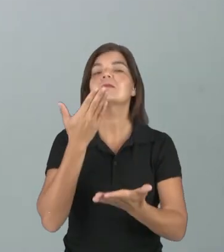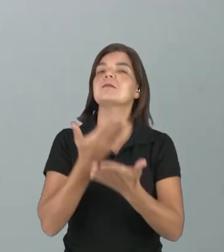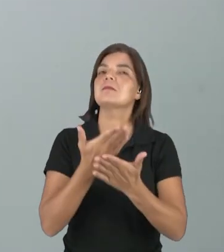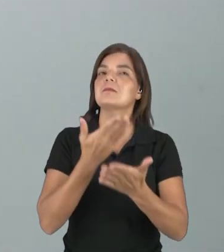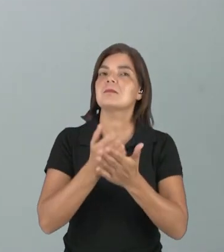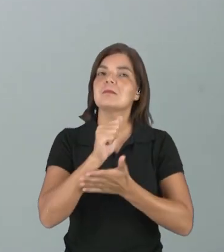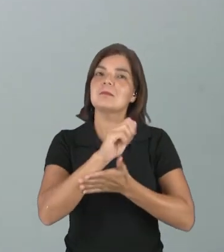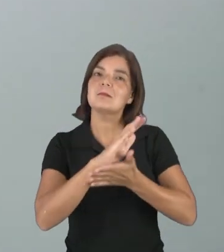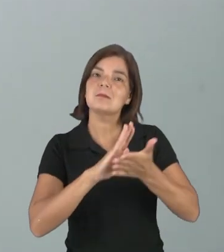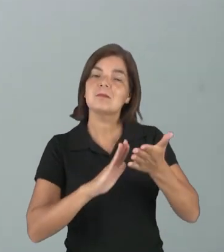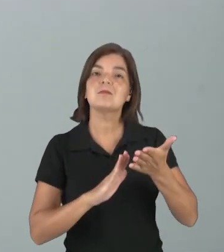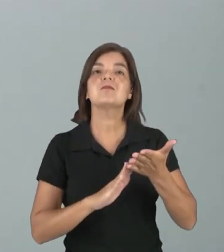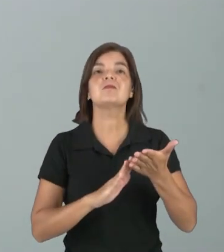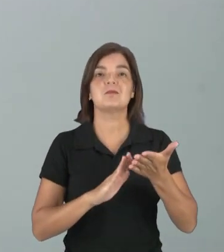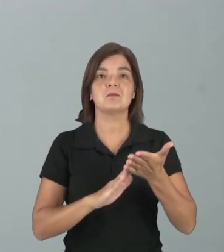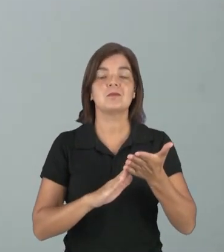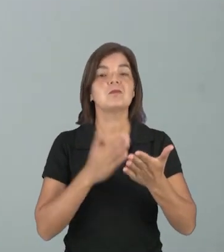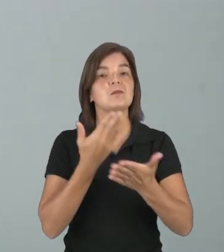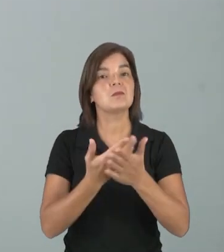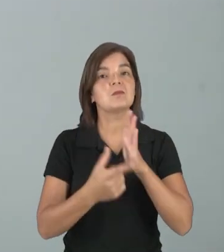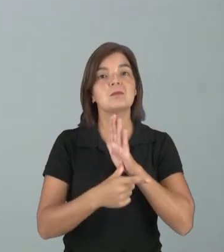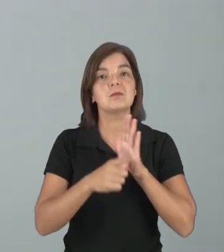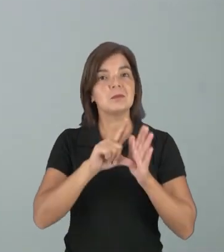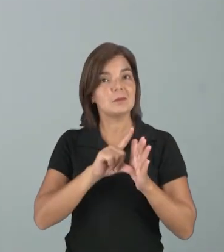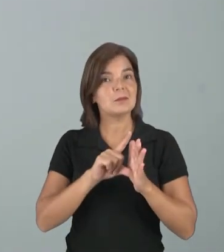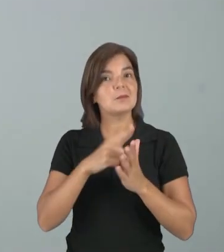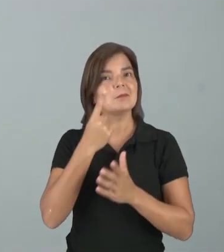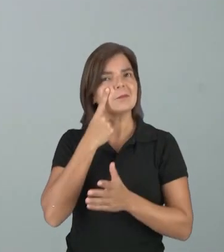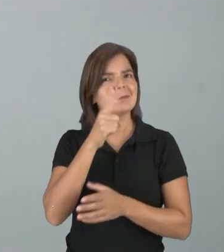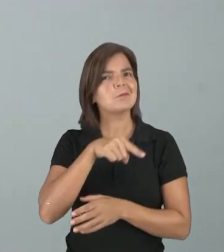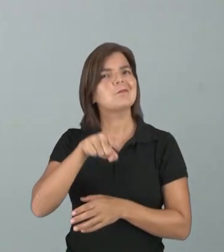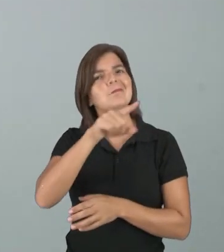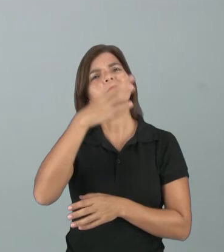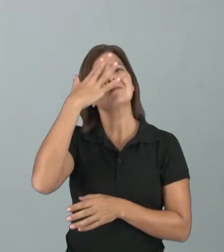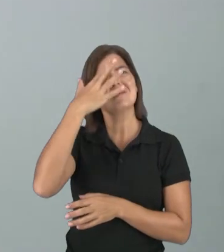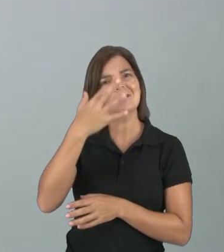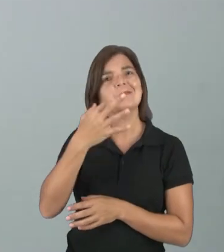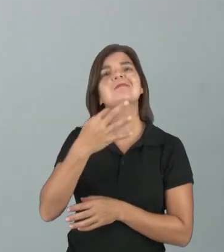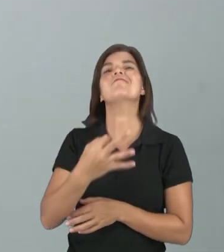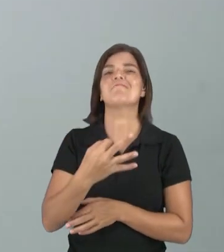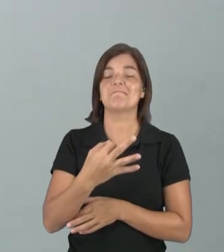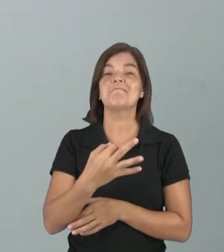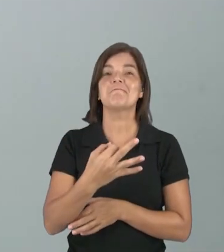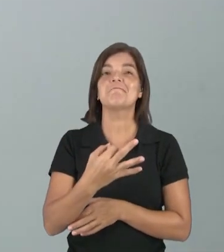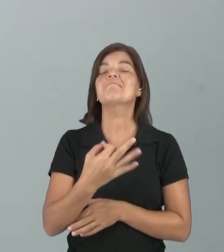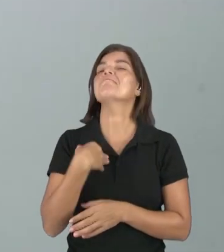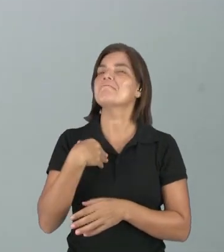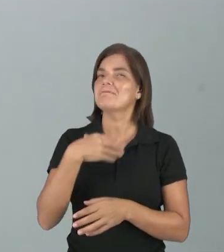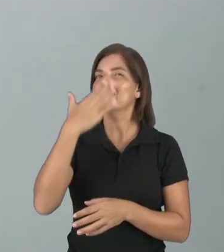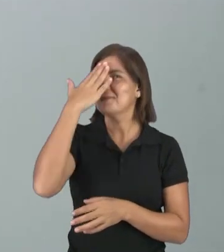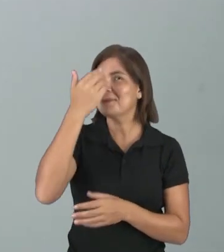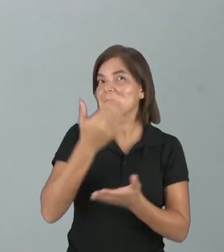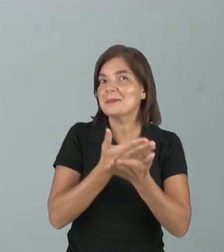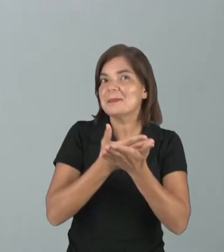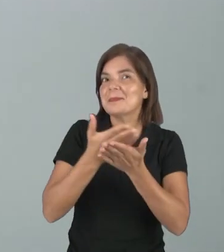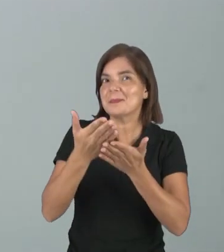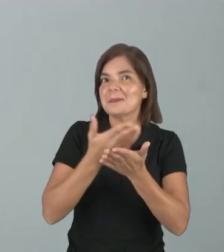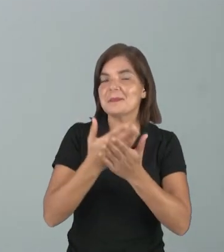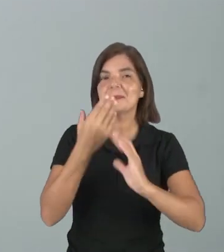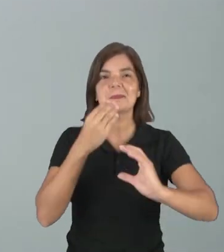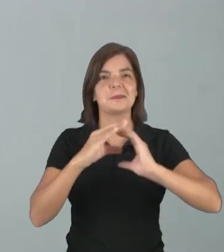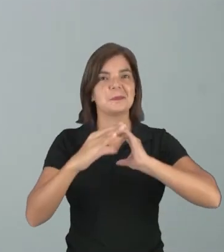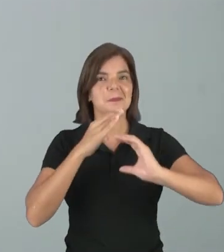essa atividade essas aulas as aulas anteriores e você com certeza vai ficar bem instruído nesse início